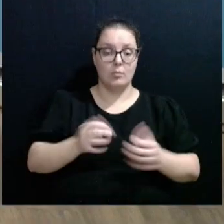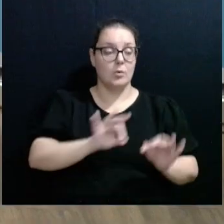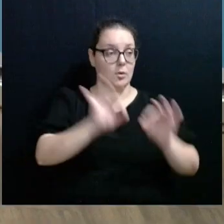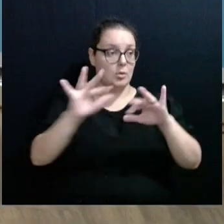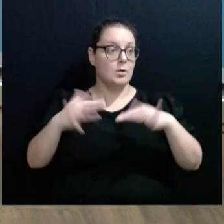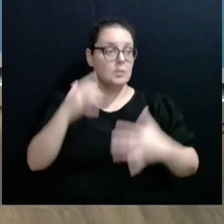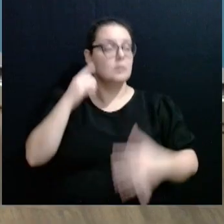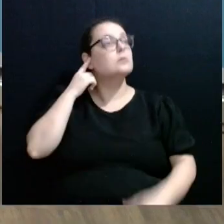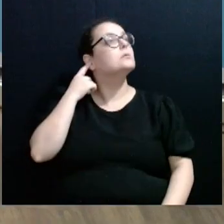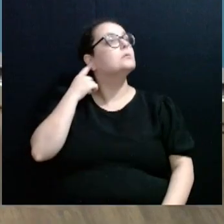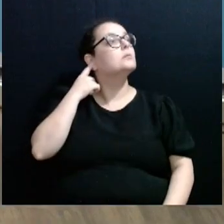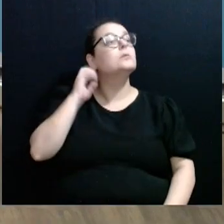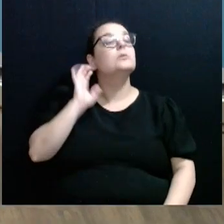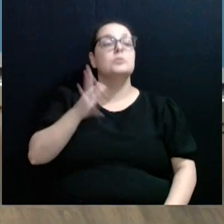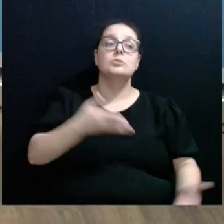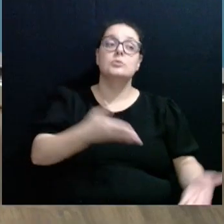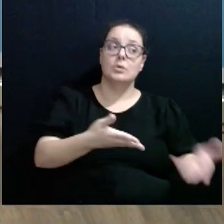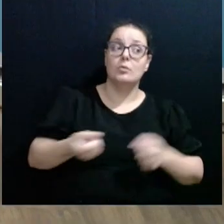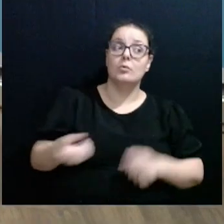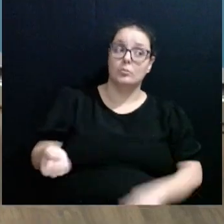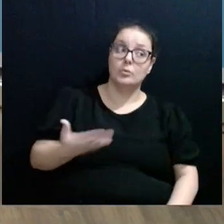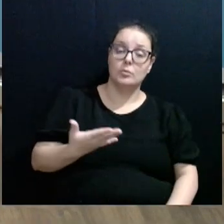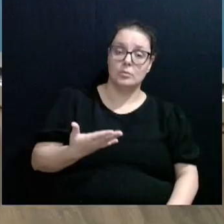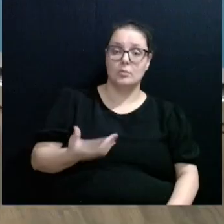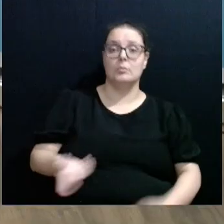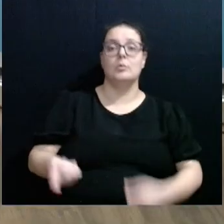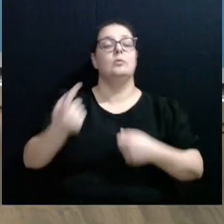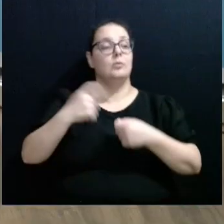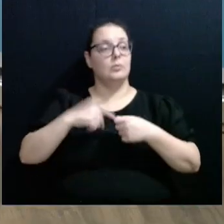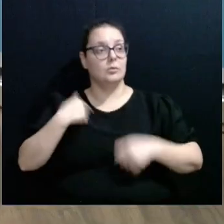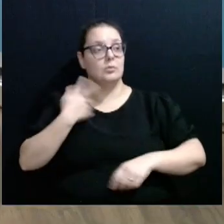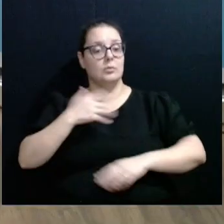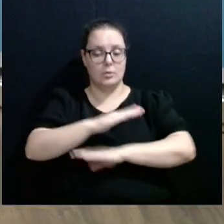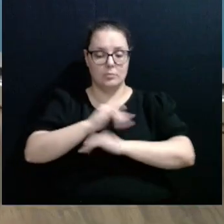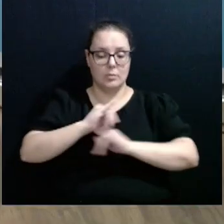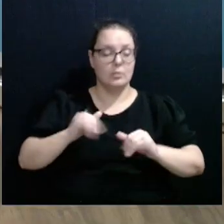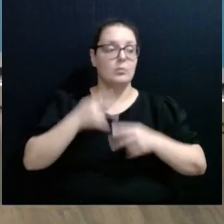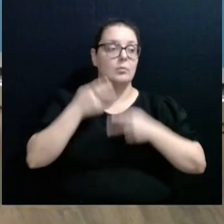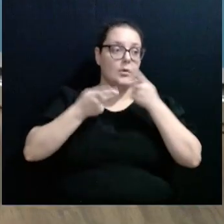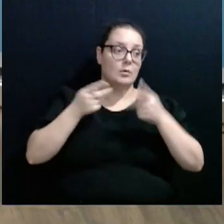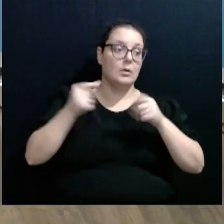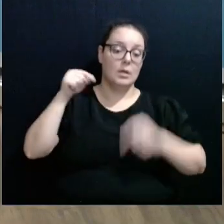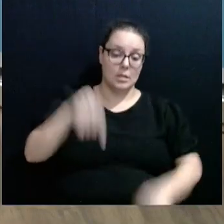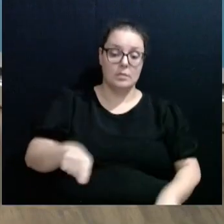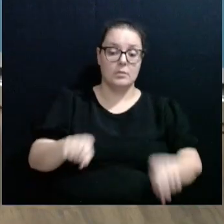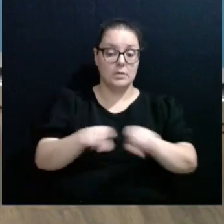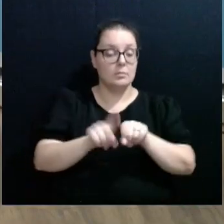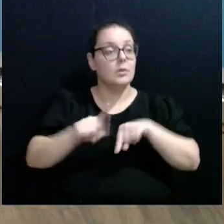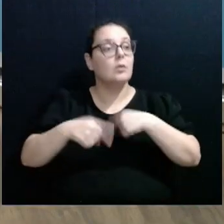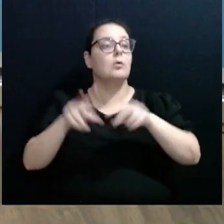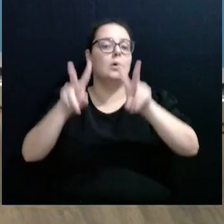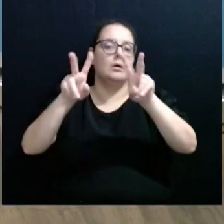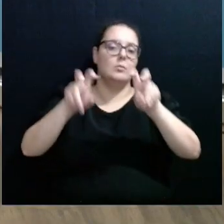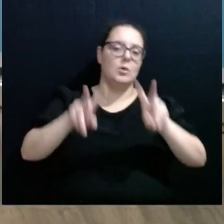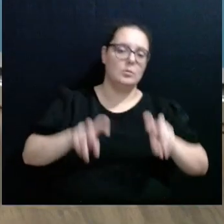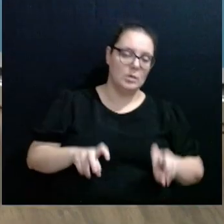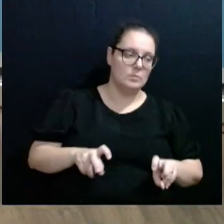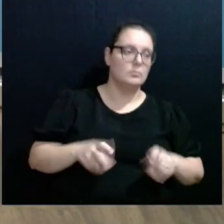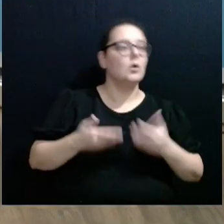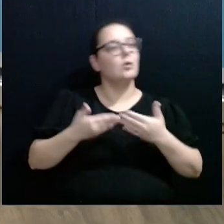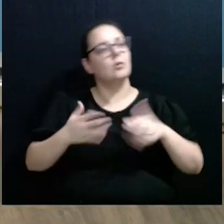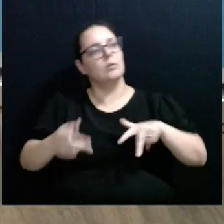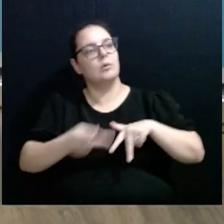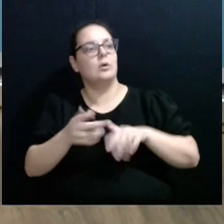Já faço um novo convite para o senhor retornar ao nosso telejornal para falar sobre esse, mas também sobre outros assuntos, e fica aberto às suas